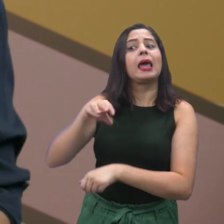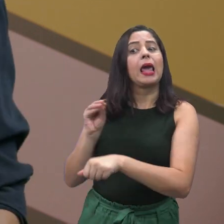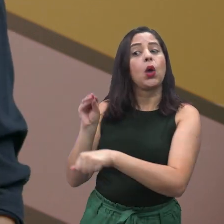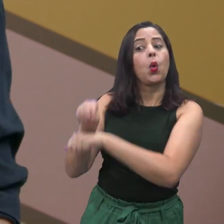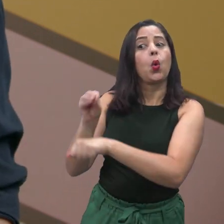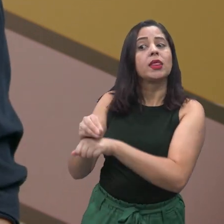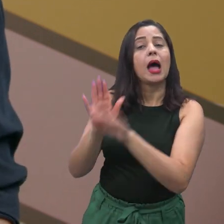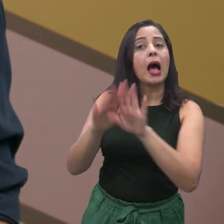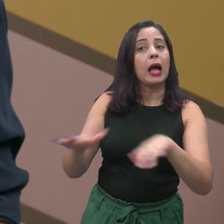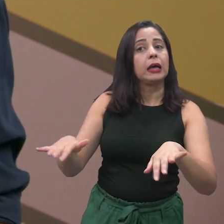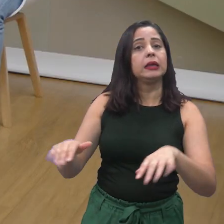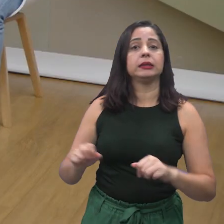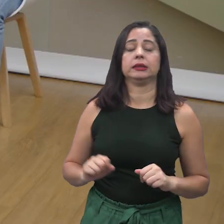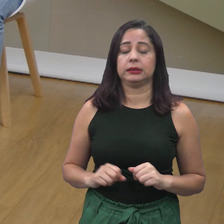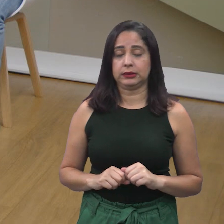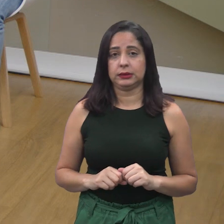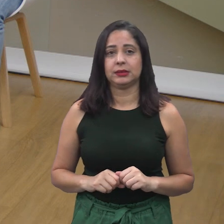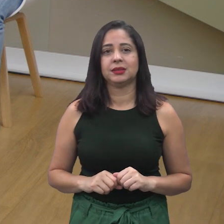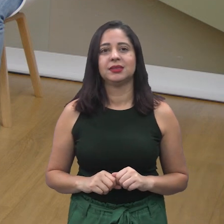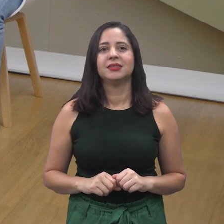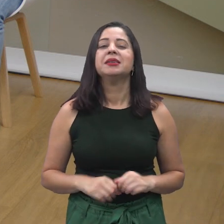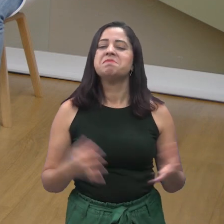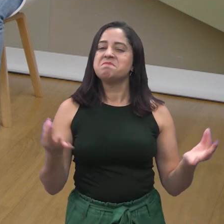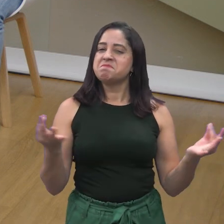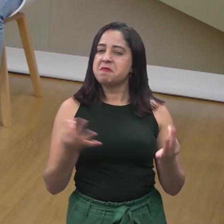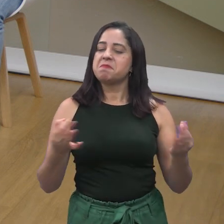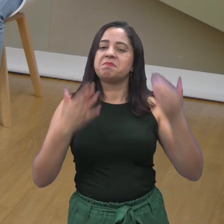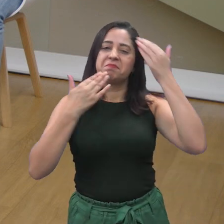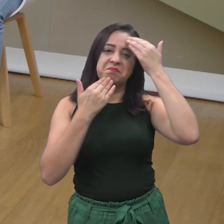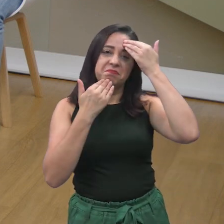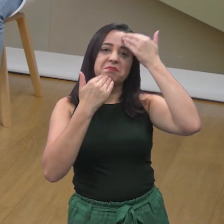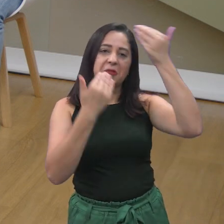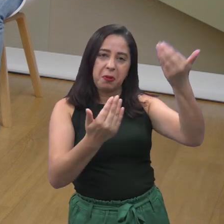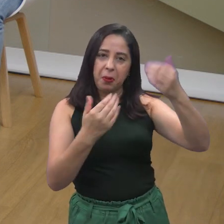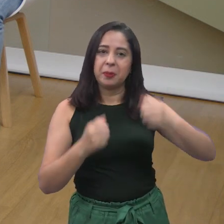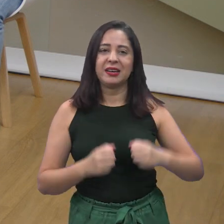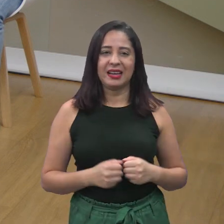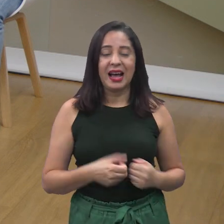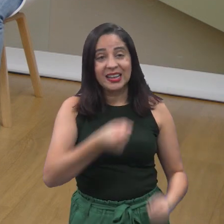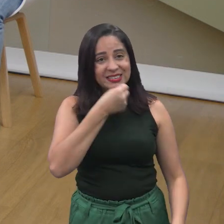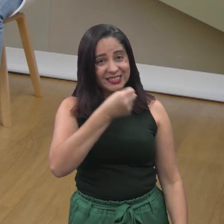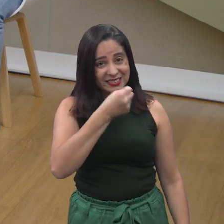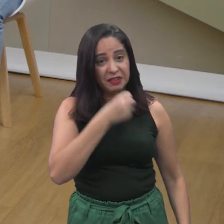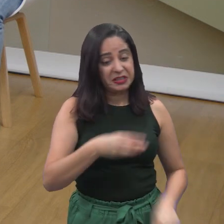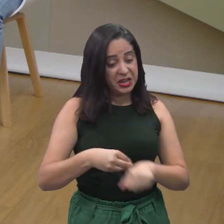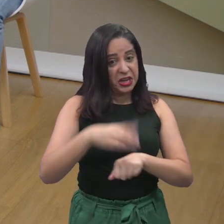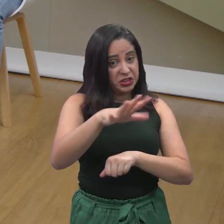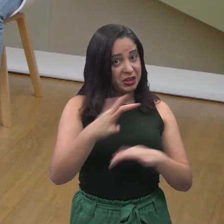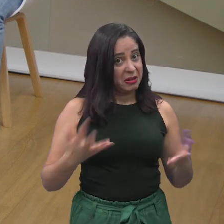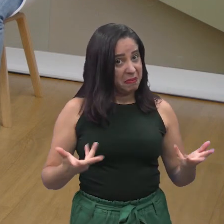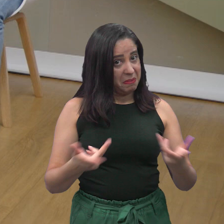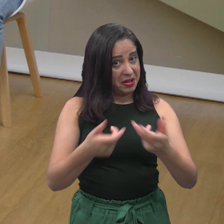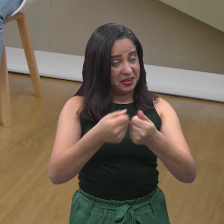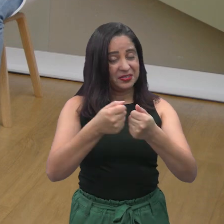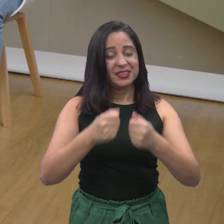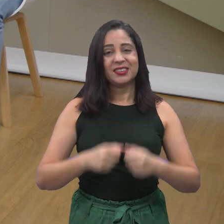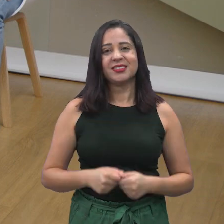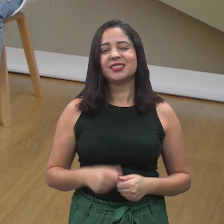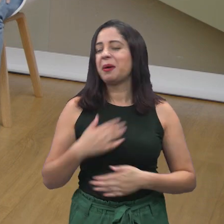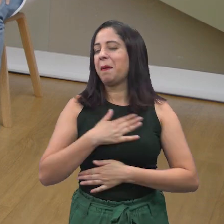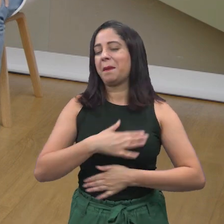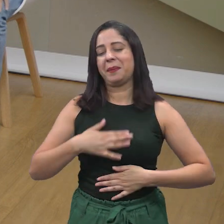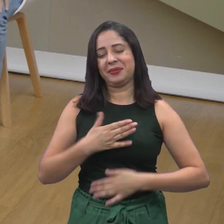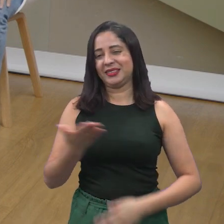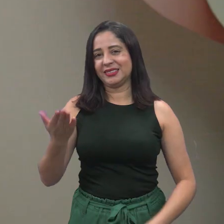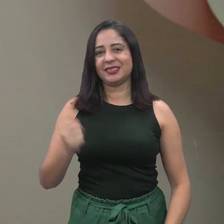criança não puder ir para a escola. Perfeito. Dr. Jefferson, muito obrigada pela sua participação, foi incrível. Obrigado, Dicas valiosas. Foi um prazer estar